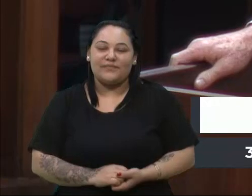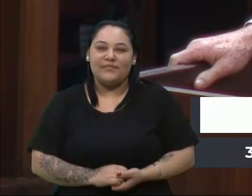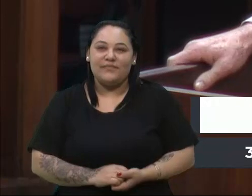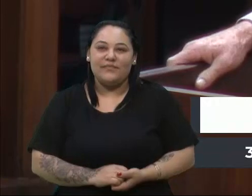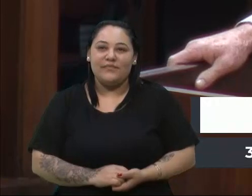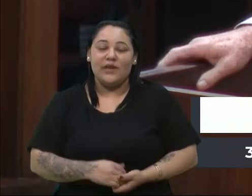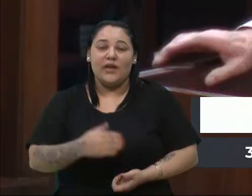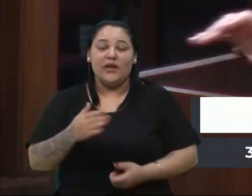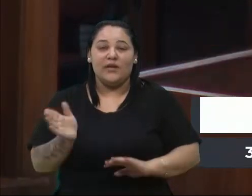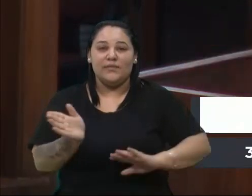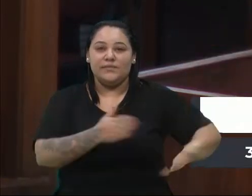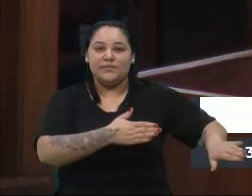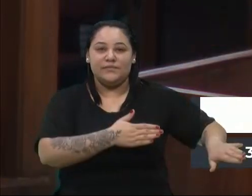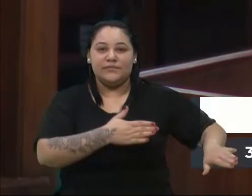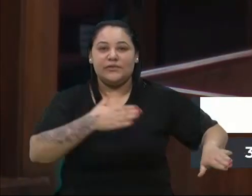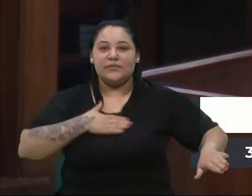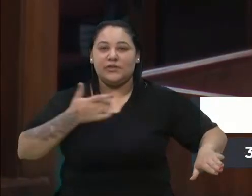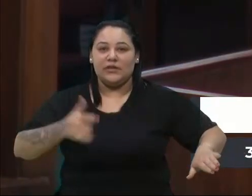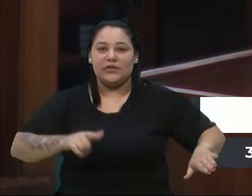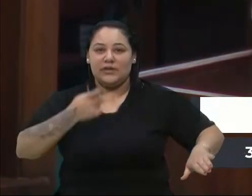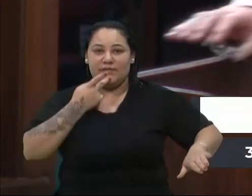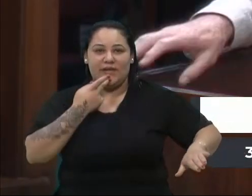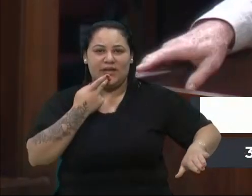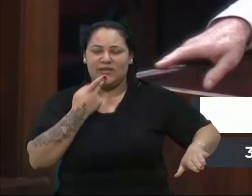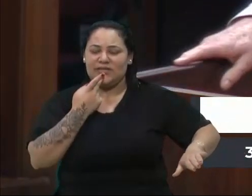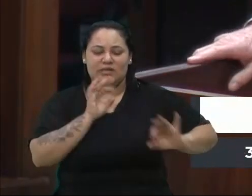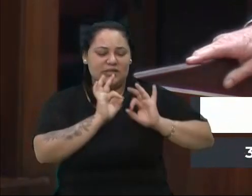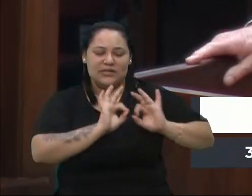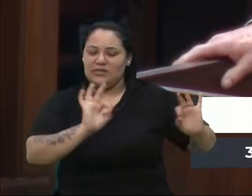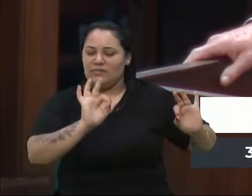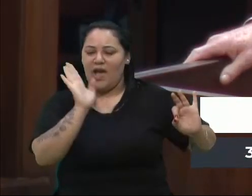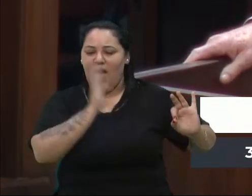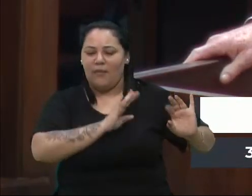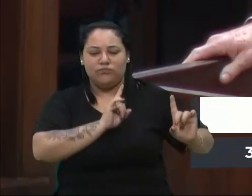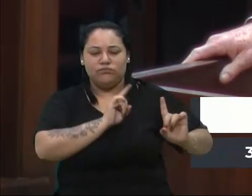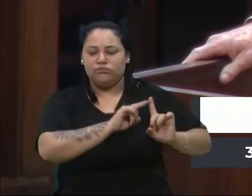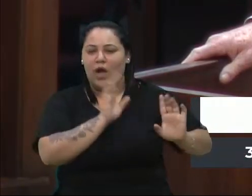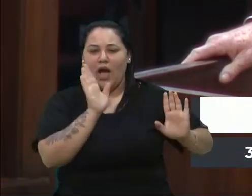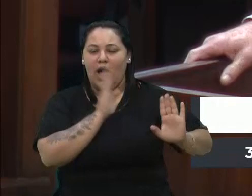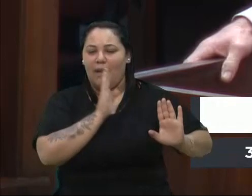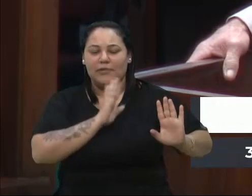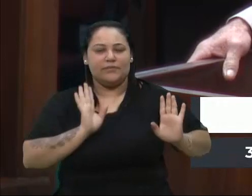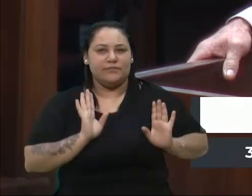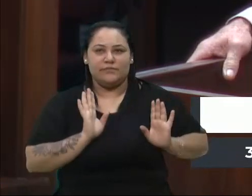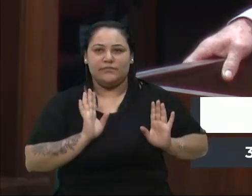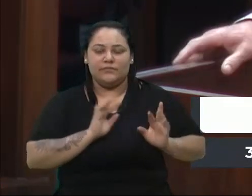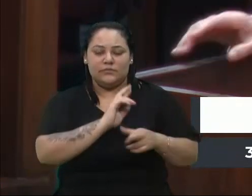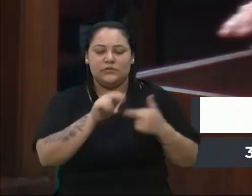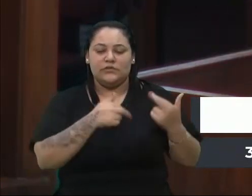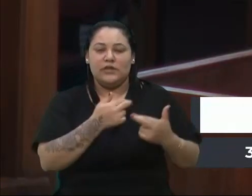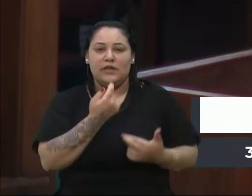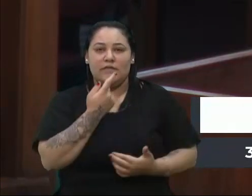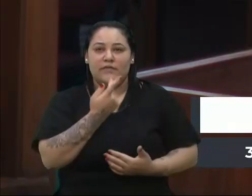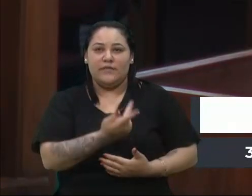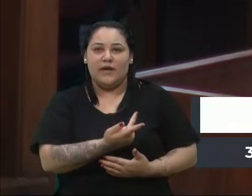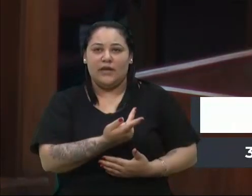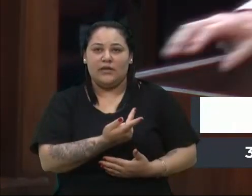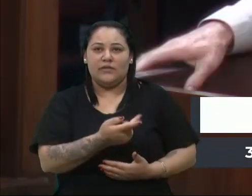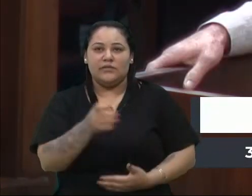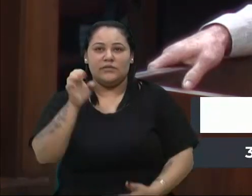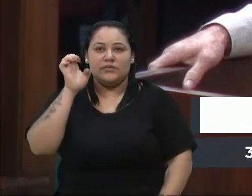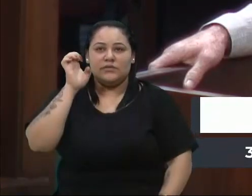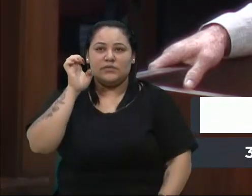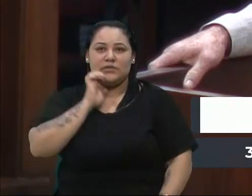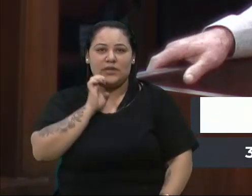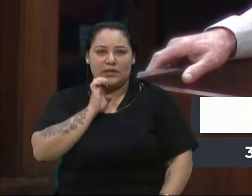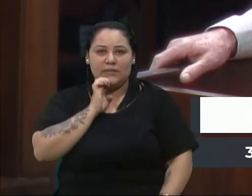A minha outra fala, ela vai ser simples e objetiva, em relação à fala da vereadora Estela